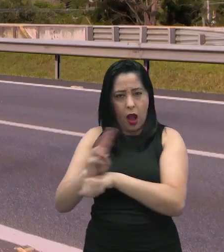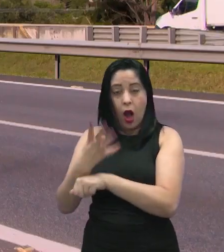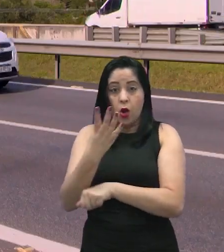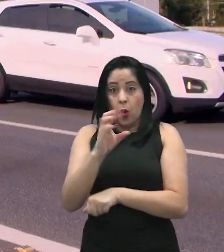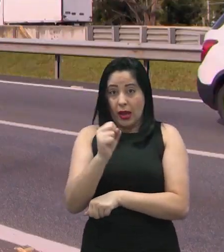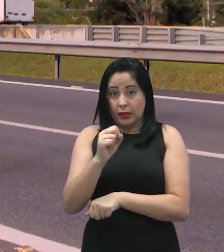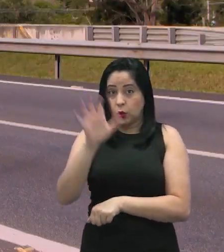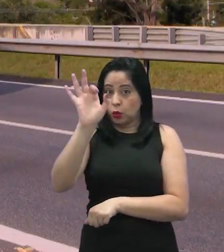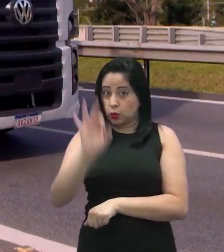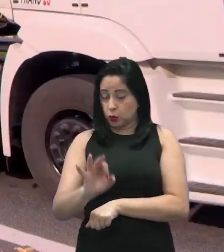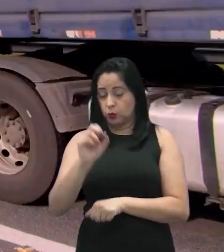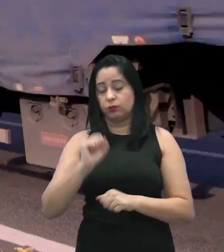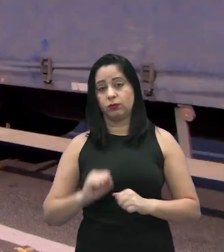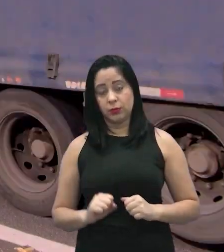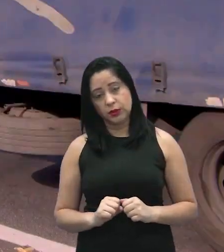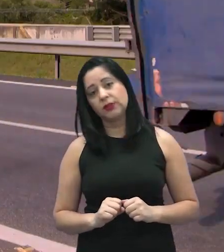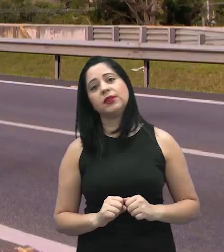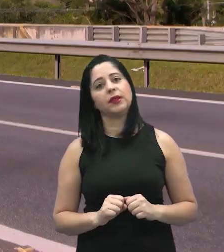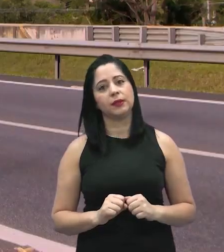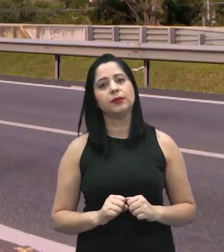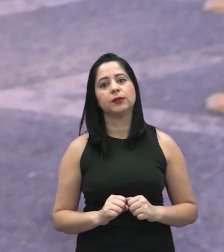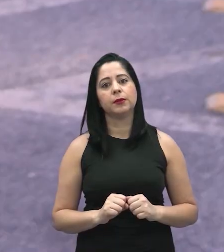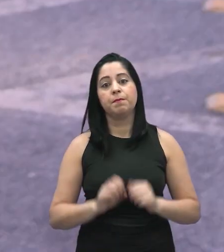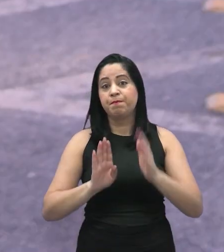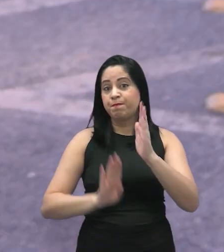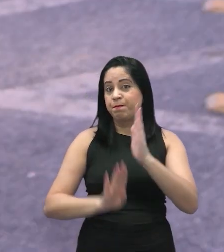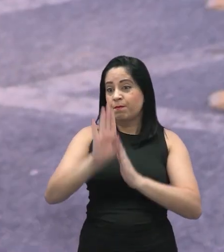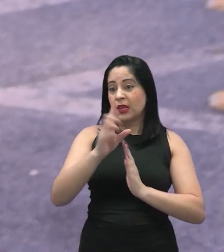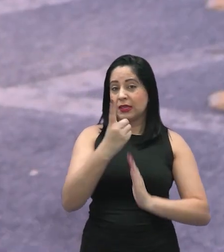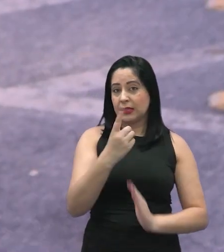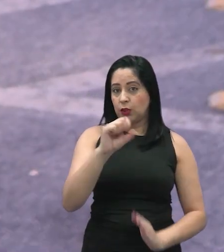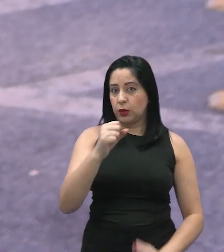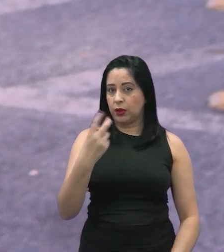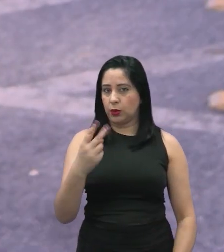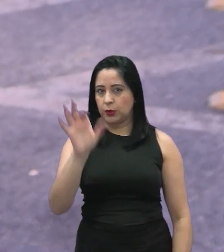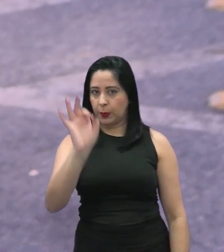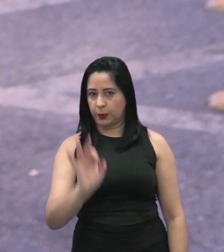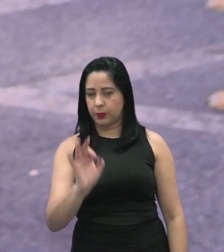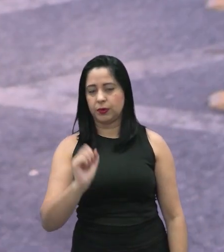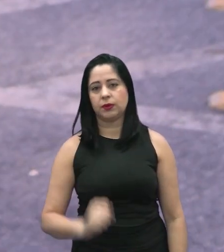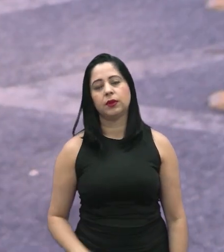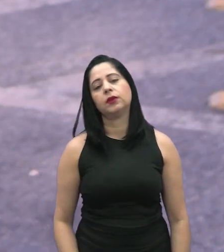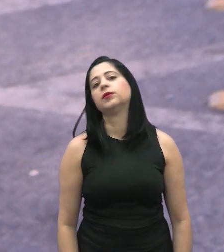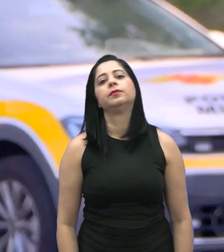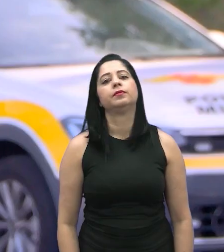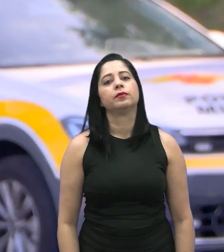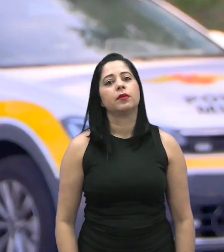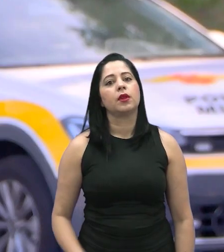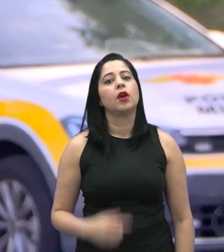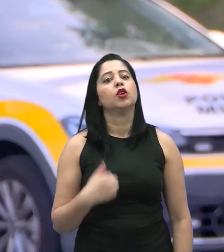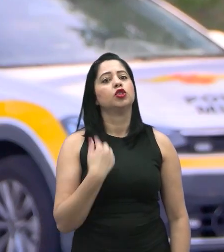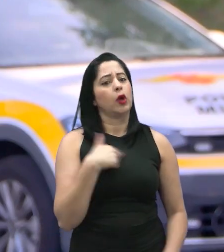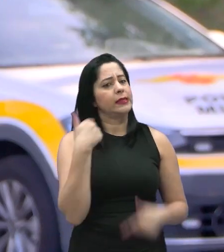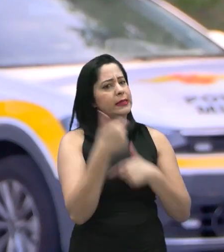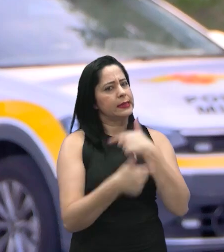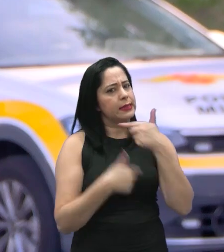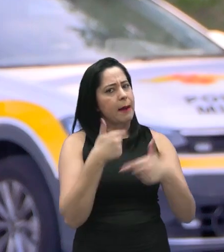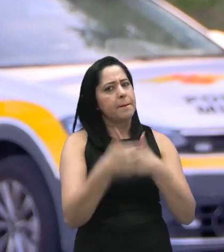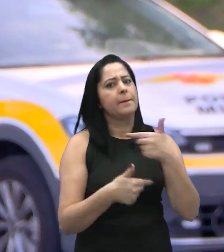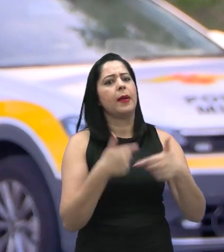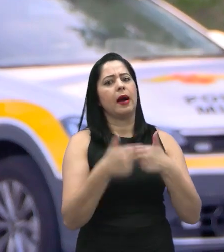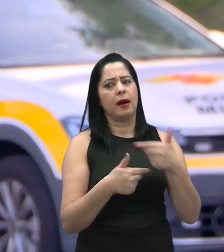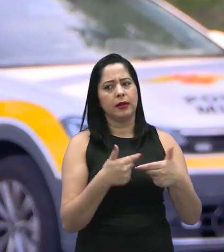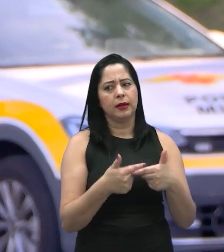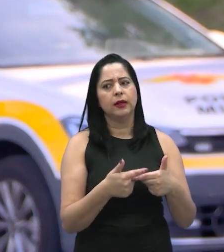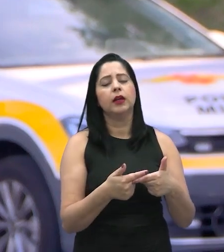48%, enquanto de veículos fiscalizados subiu 182%. Trabalhamos com o etilômetro